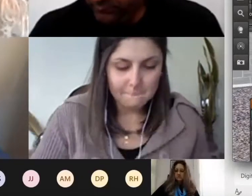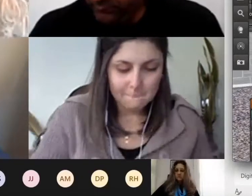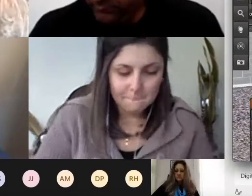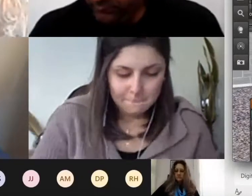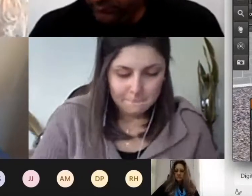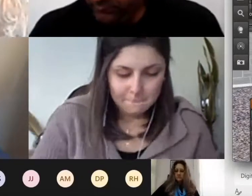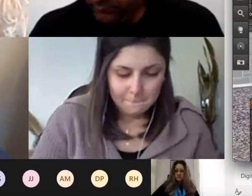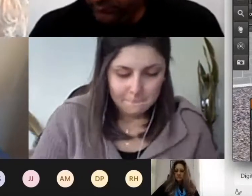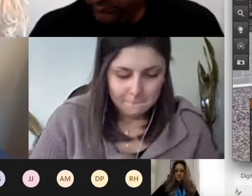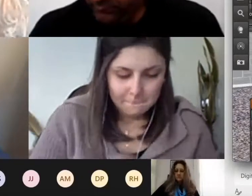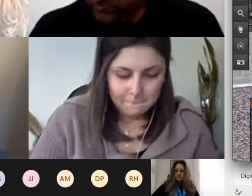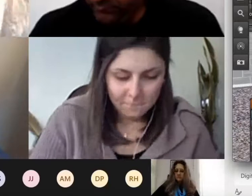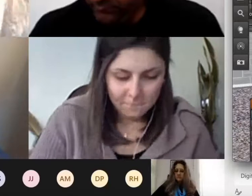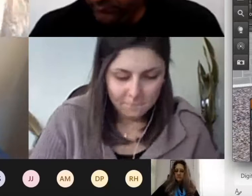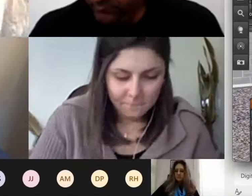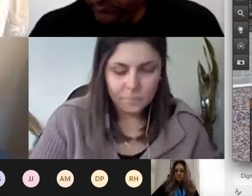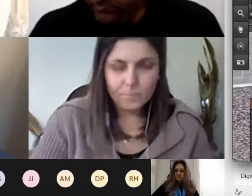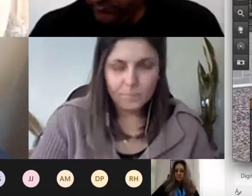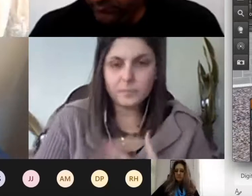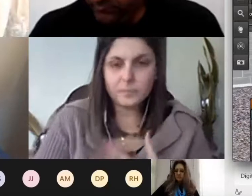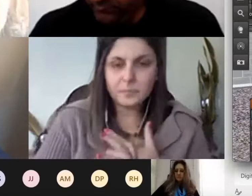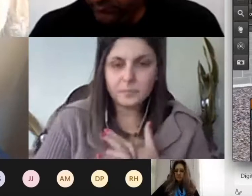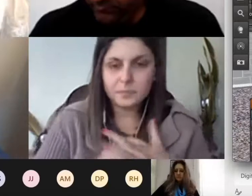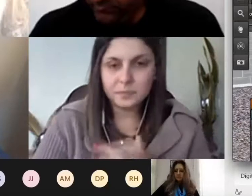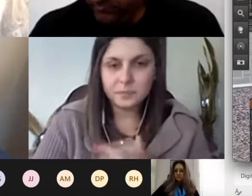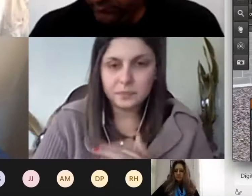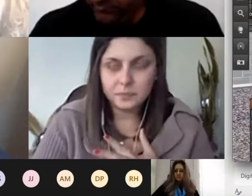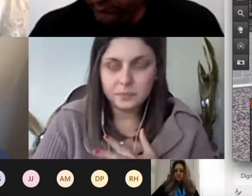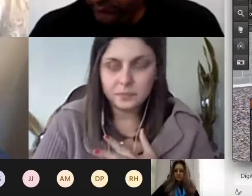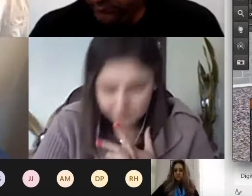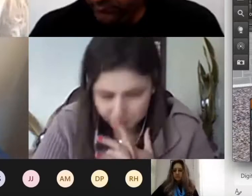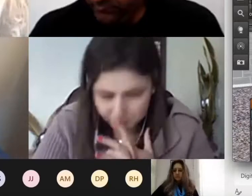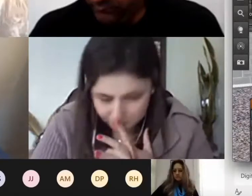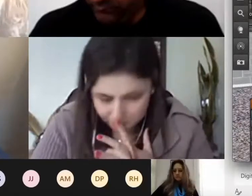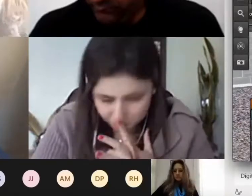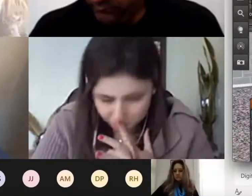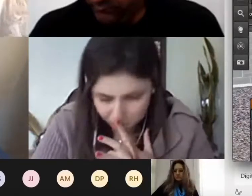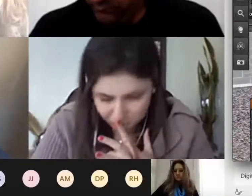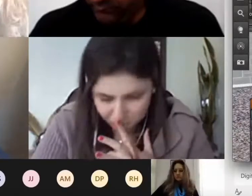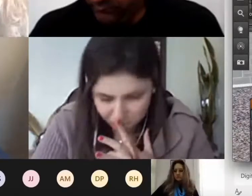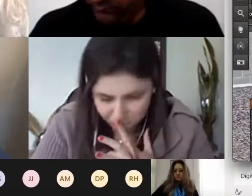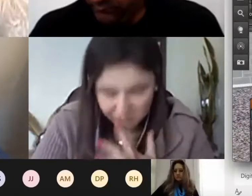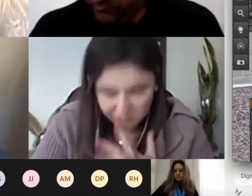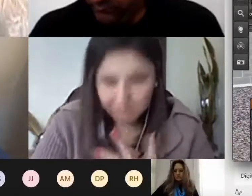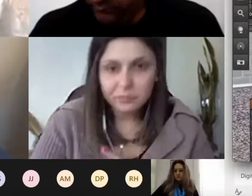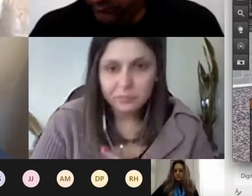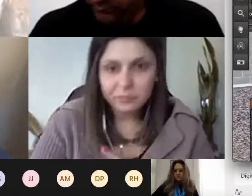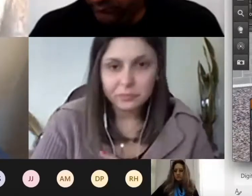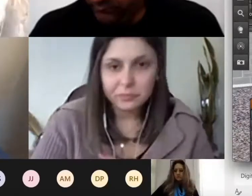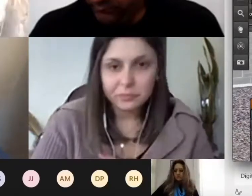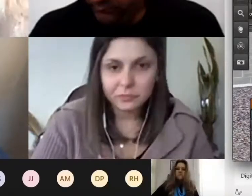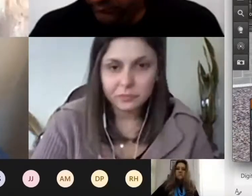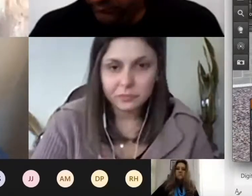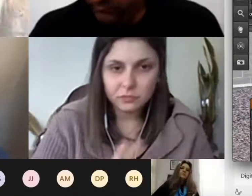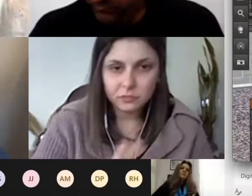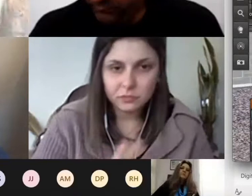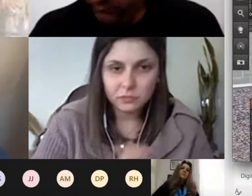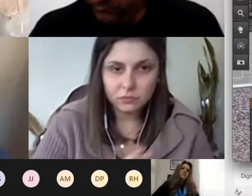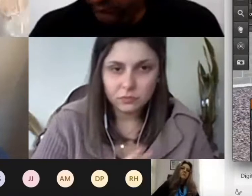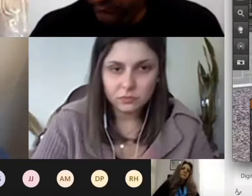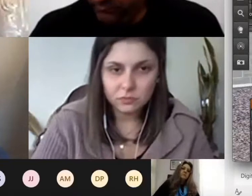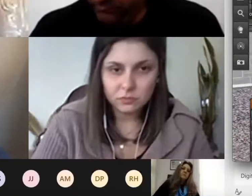real, desde a oferta cultural da cidade até o estado de saúde das árvores, a qualidade da água, a qualidade